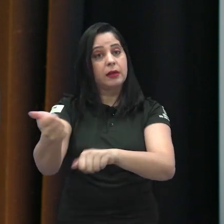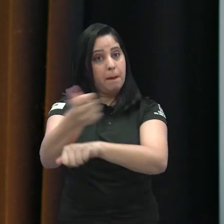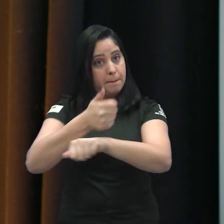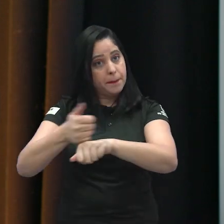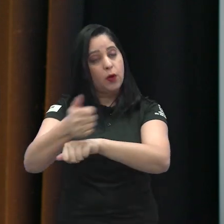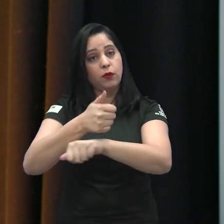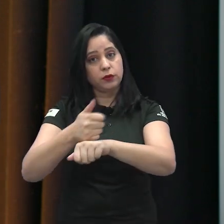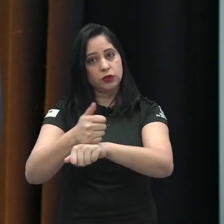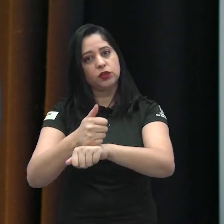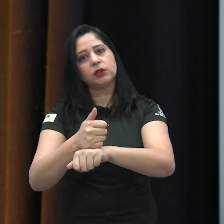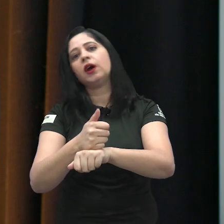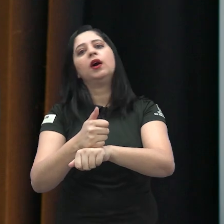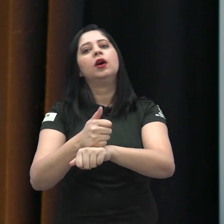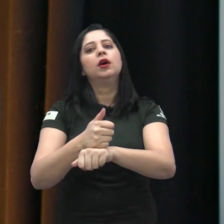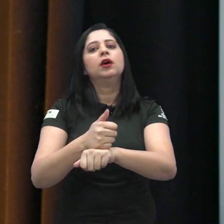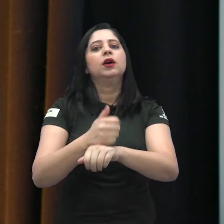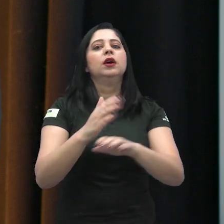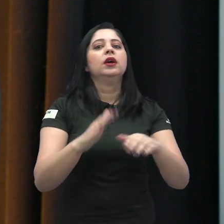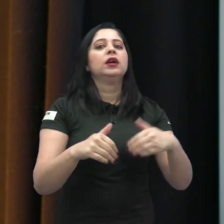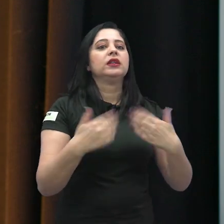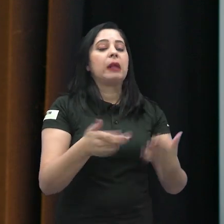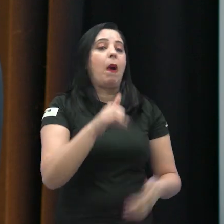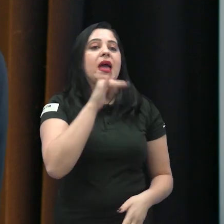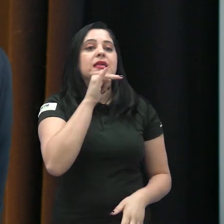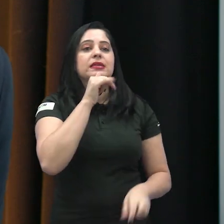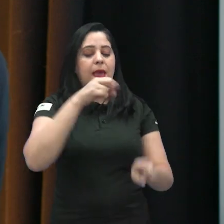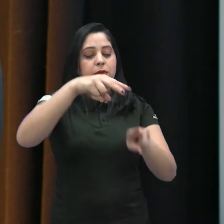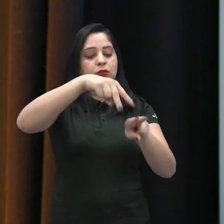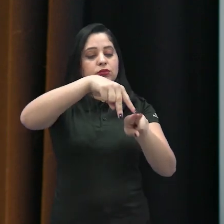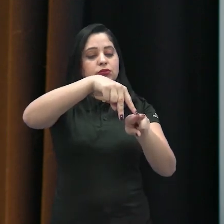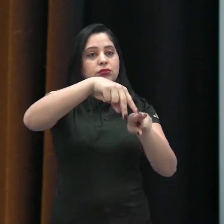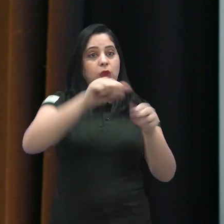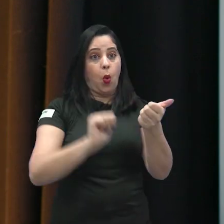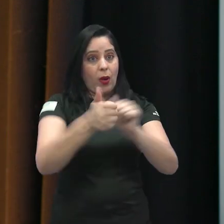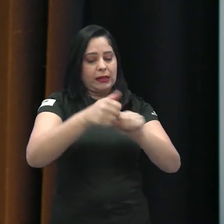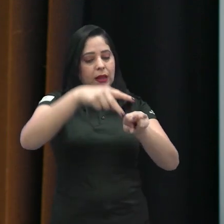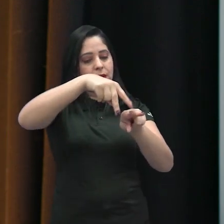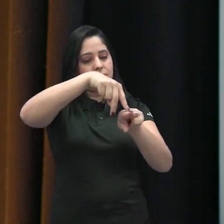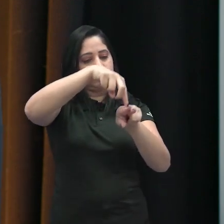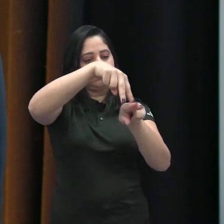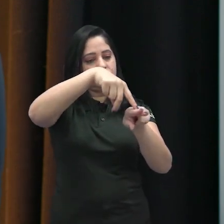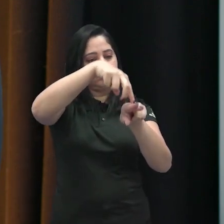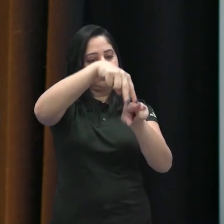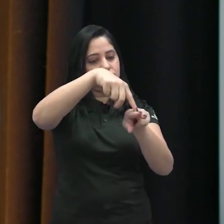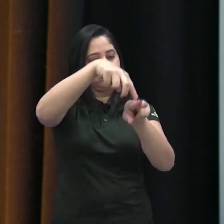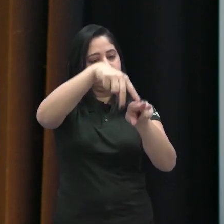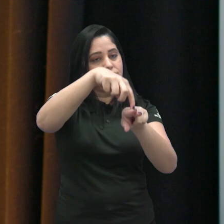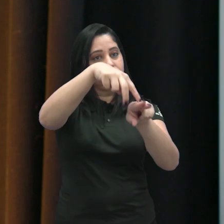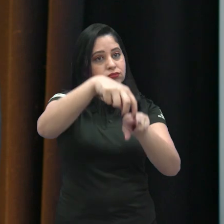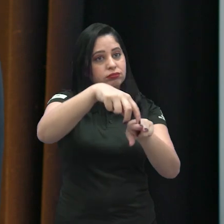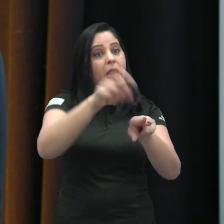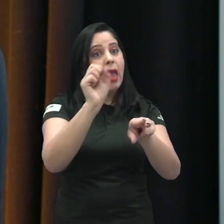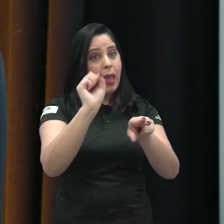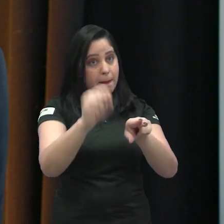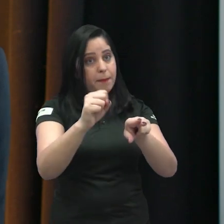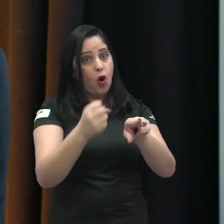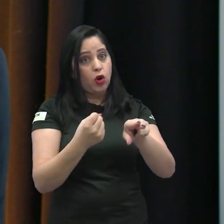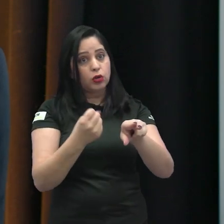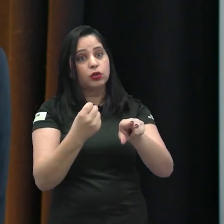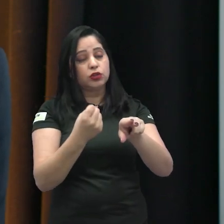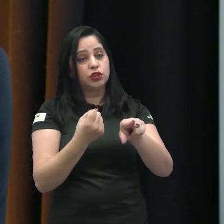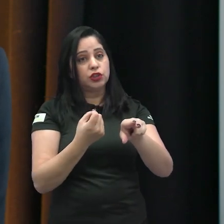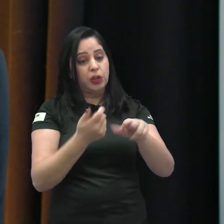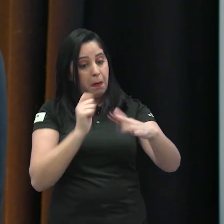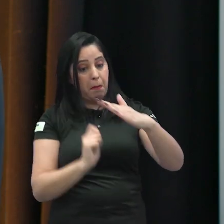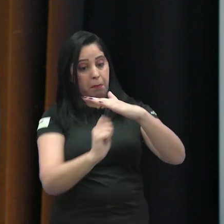projetos de alto rendimento e projetos individuais. Então, um skatista, que é um atleta individual, ele pode ser beneficiado pela